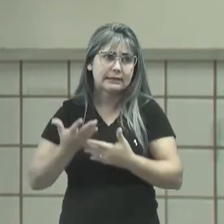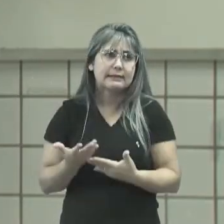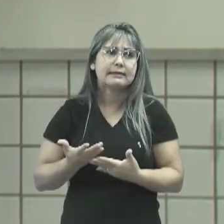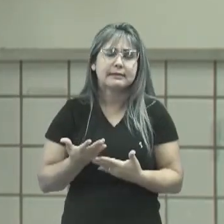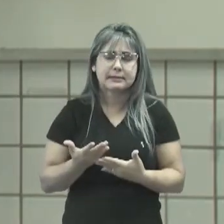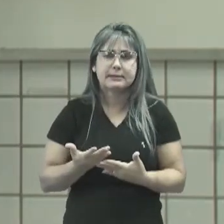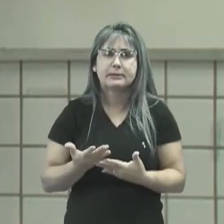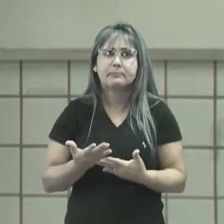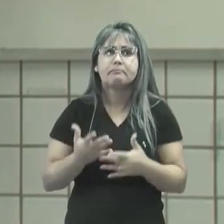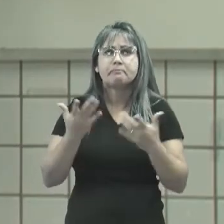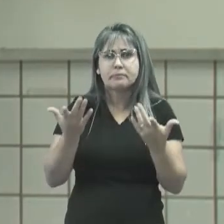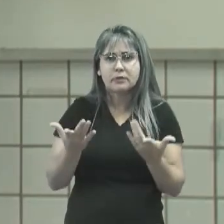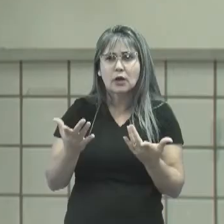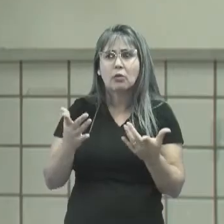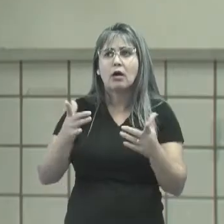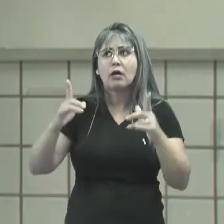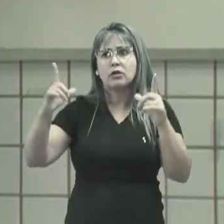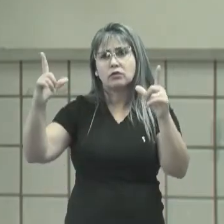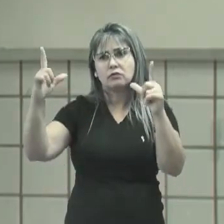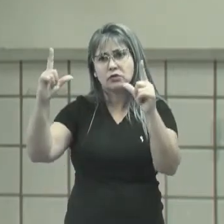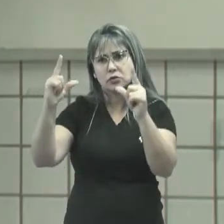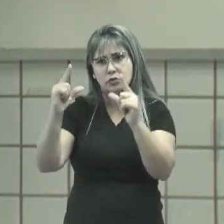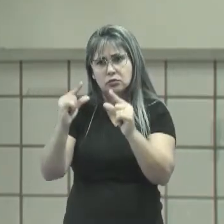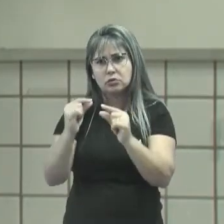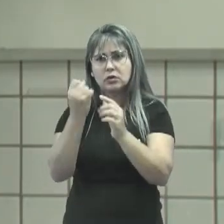uma grande redução do tamanho das florestas.